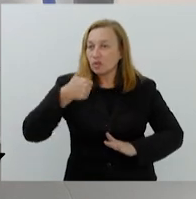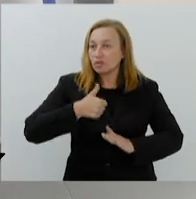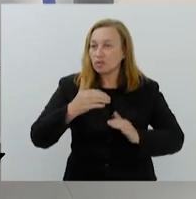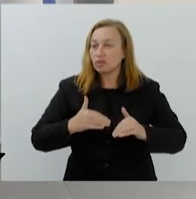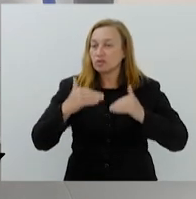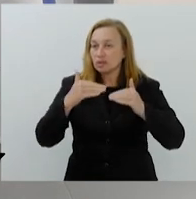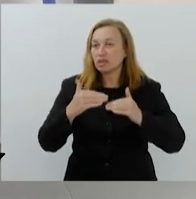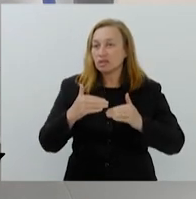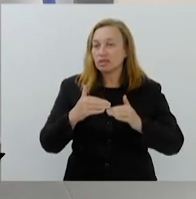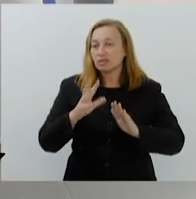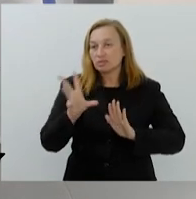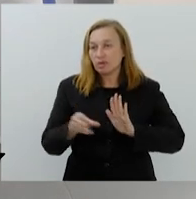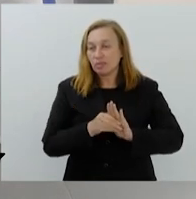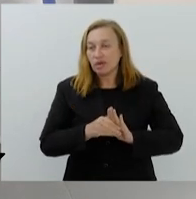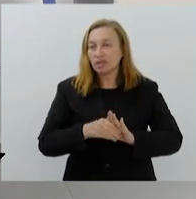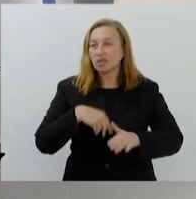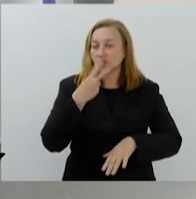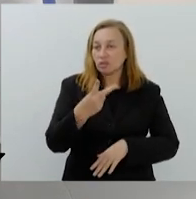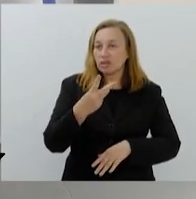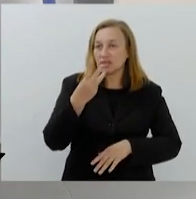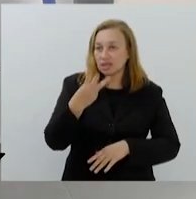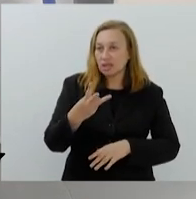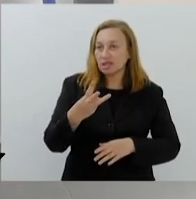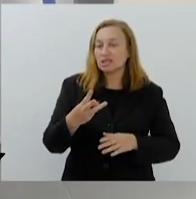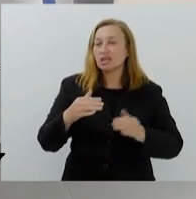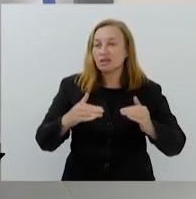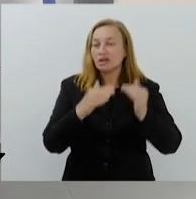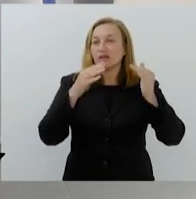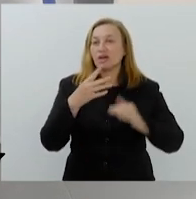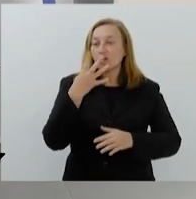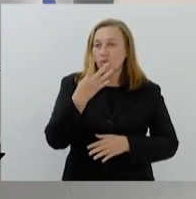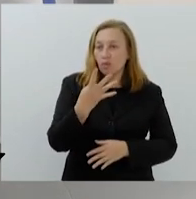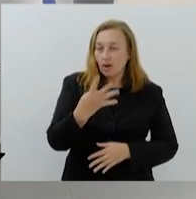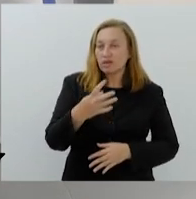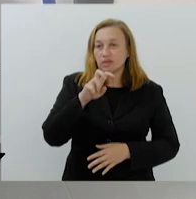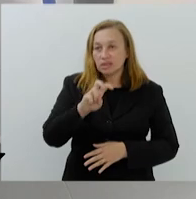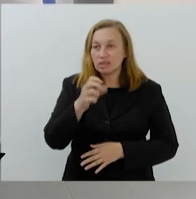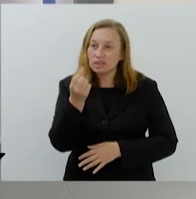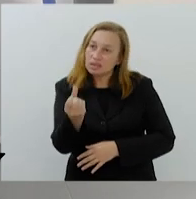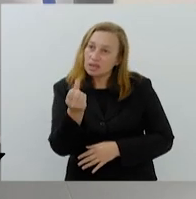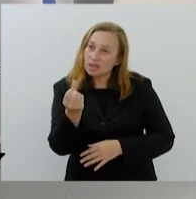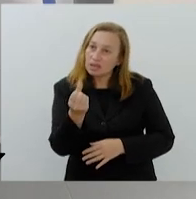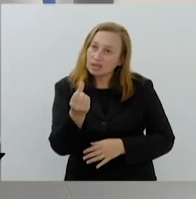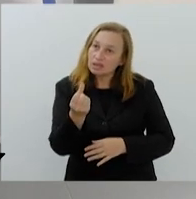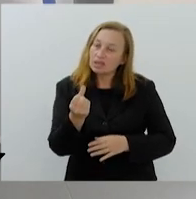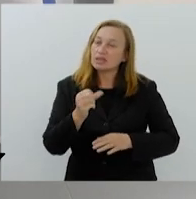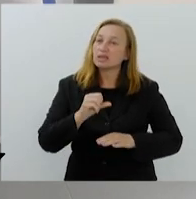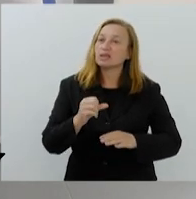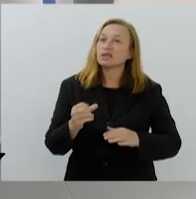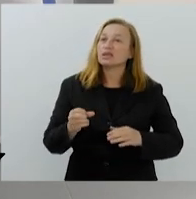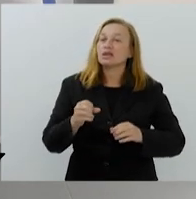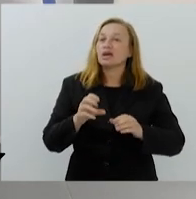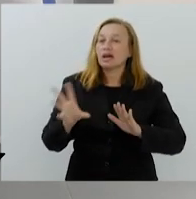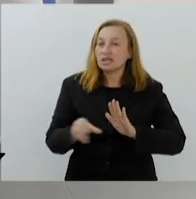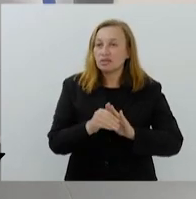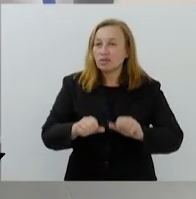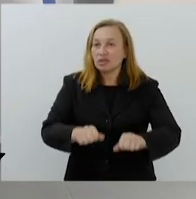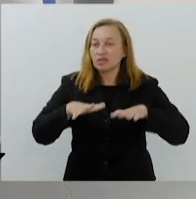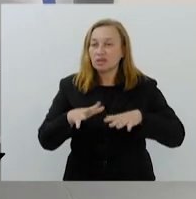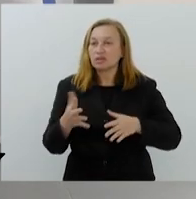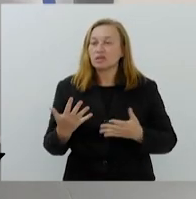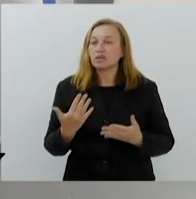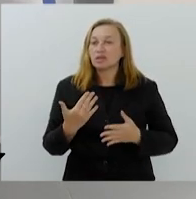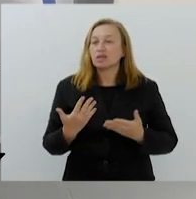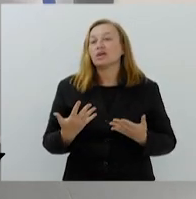emenda 2 e 3, favorável às emendas 4, 5 e 6, das emendas recebidas em plenário, favorável à emenda concluindo